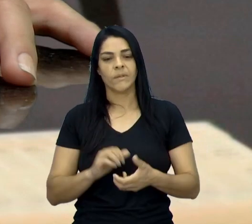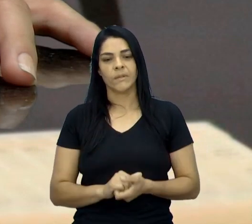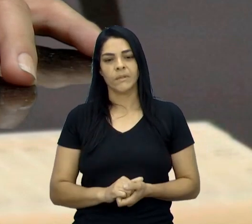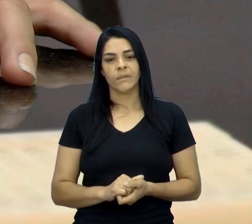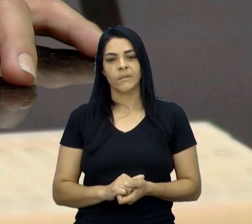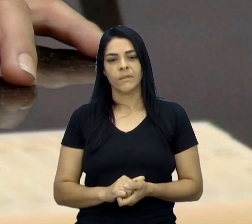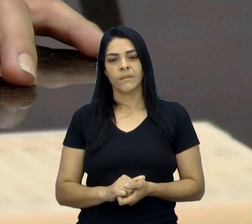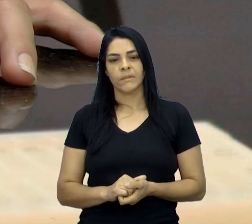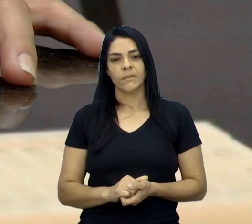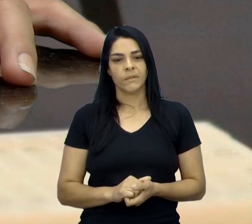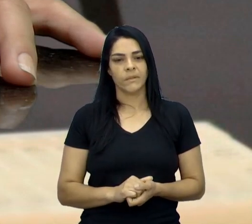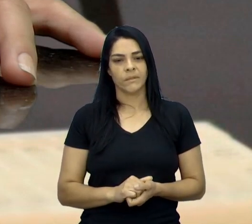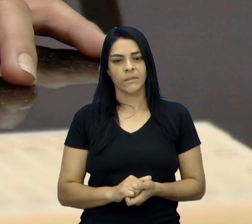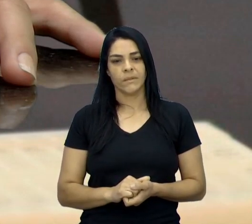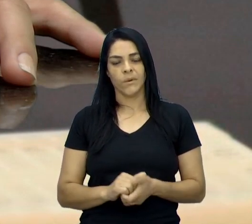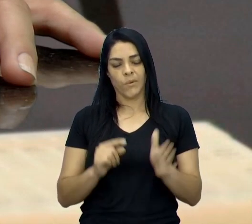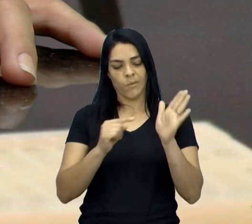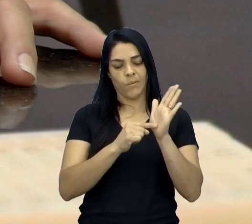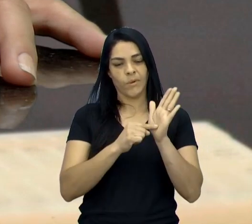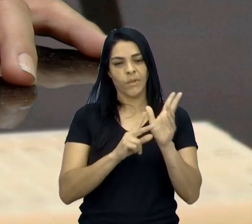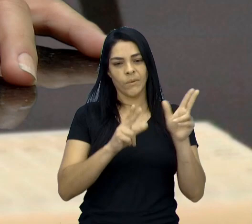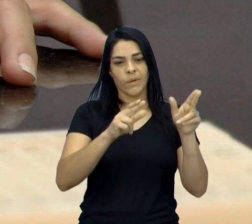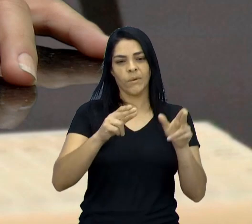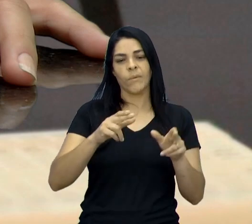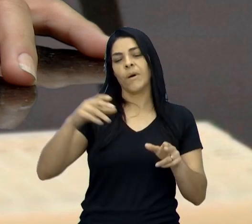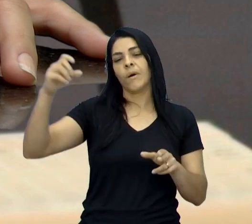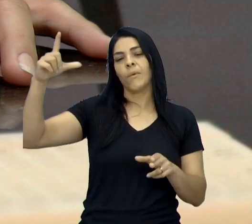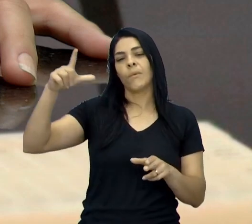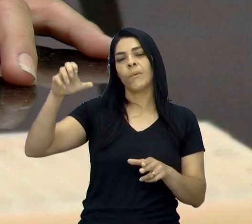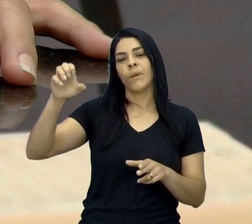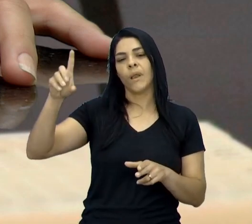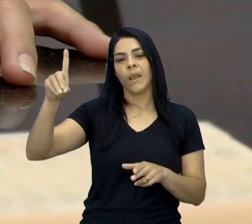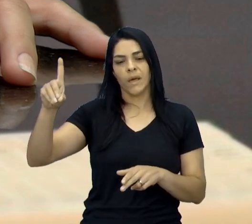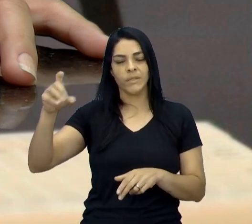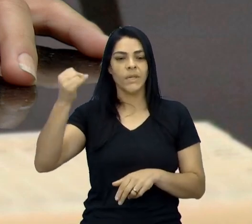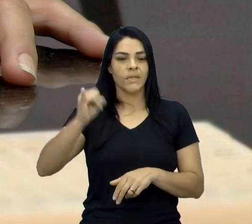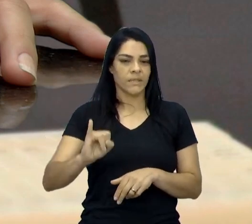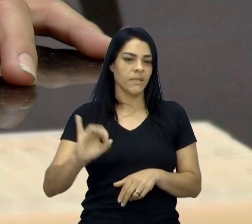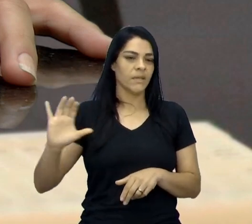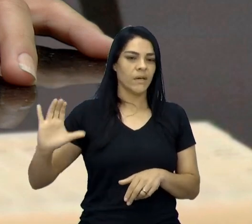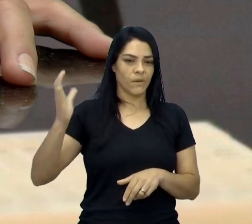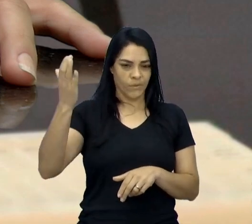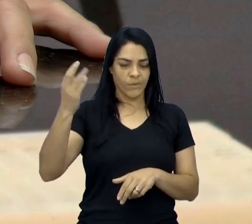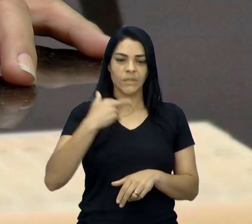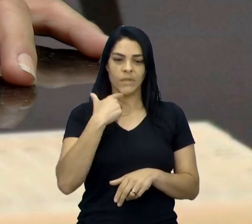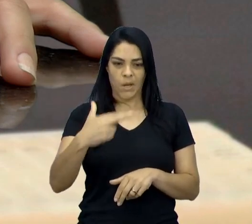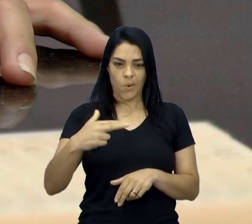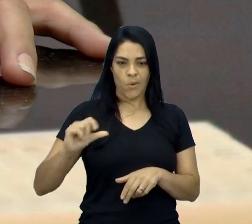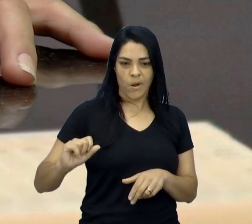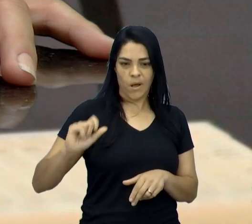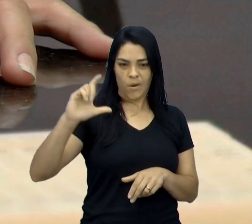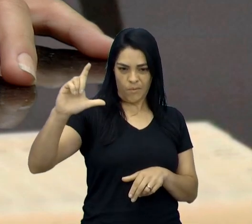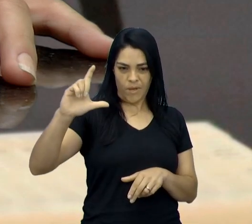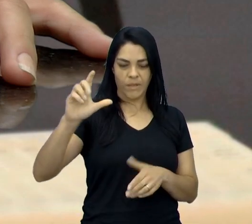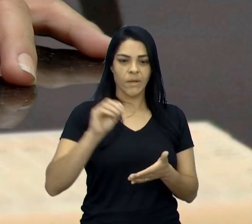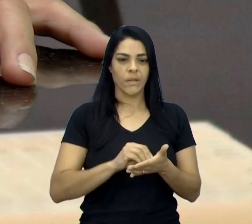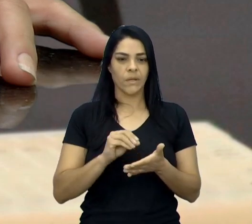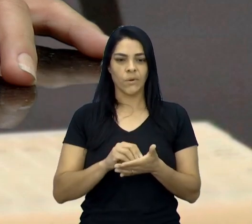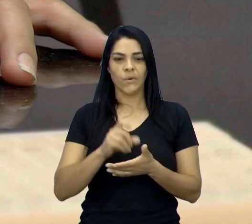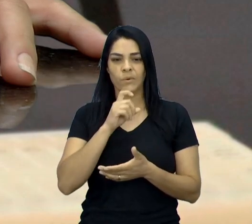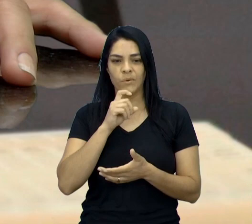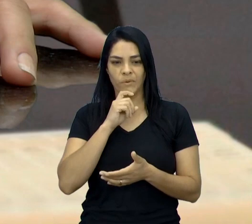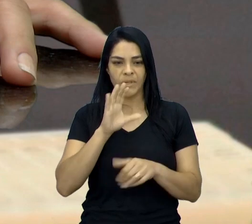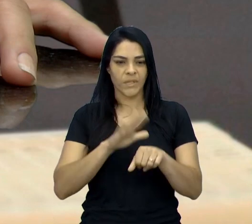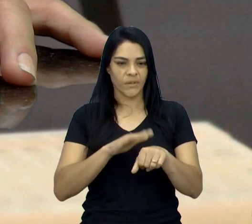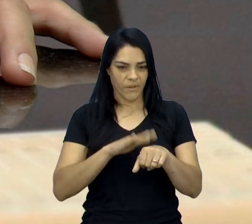faz a leitura. O botão é igual o LED. Se isso acontecer, ele aumenta mais uma cor. Então, no caso aqui, ele colocou o verde. E ele vai